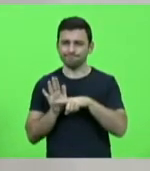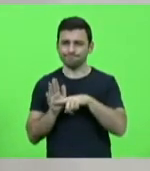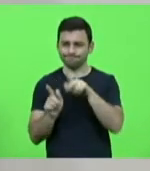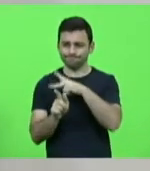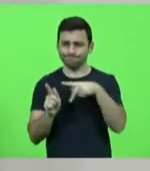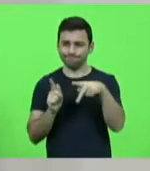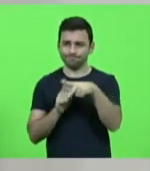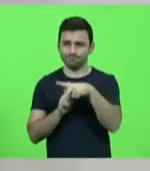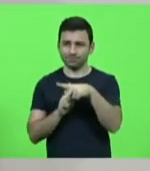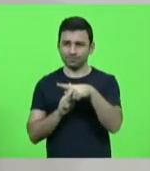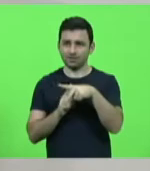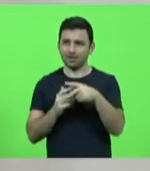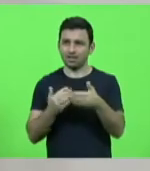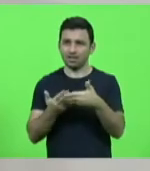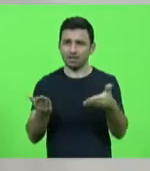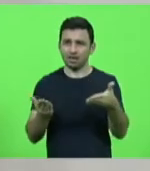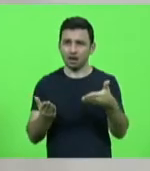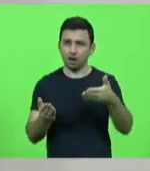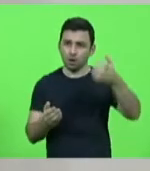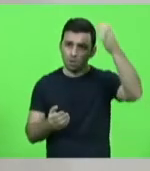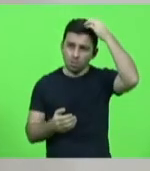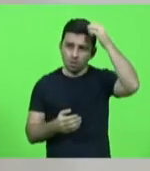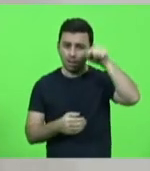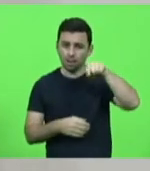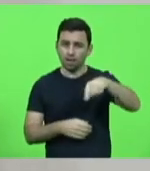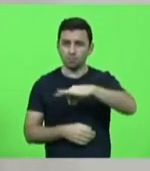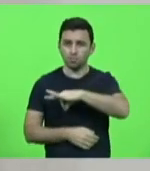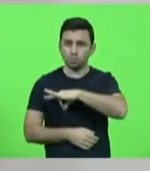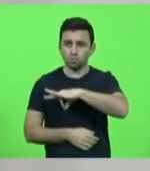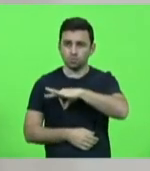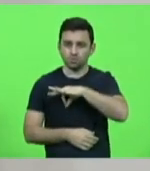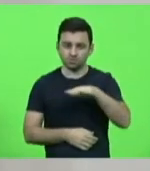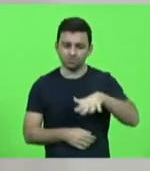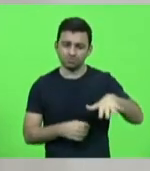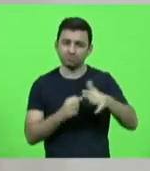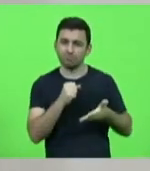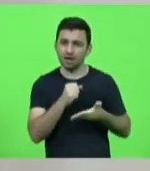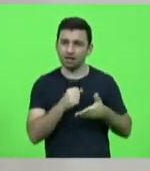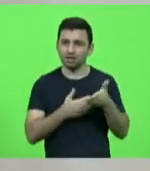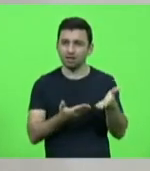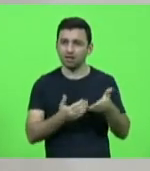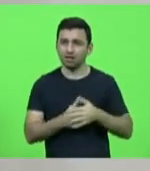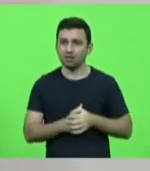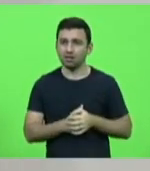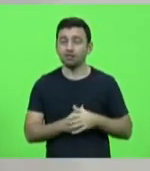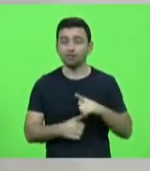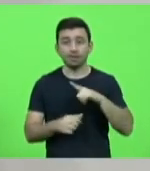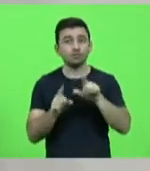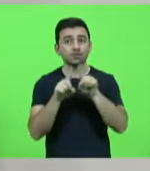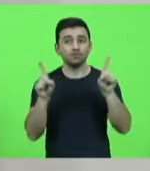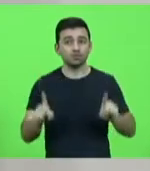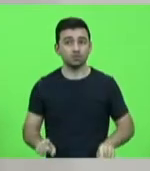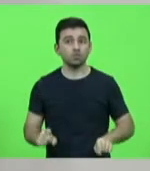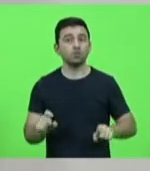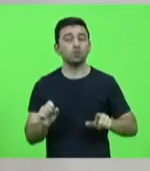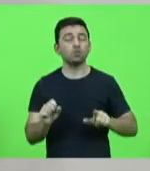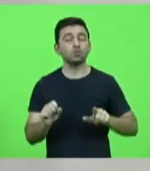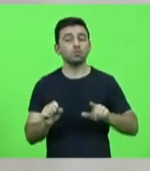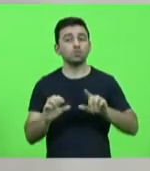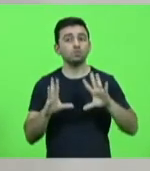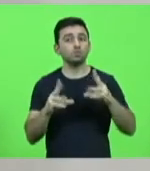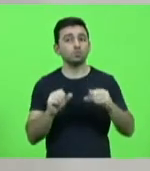Previdência para o policial da base. Então, nós temos os servidores da segurança